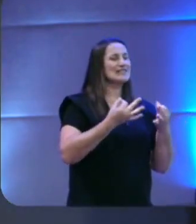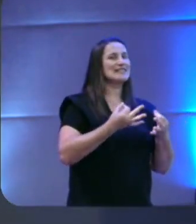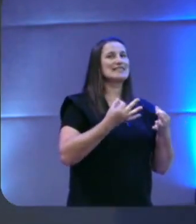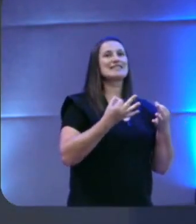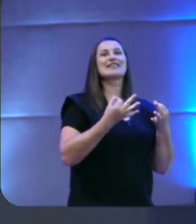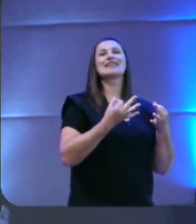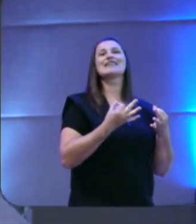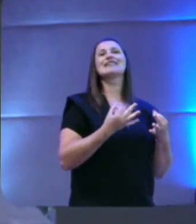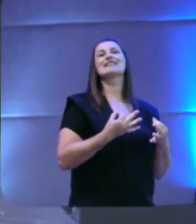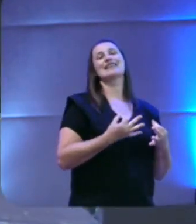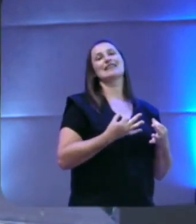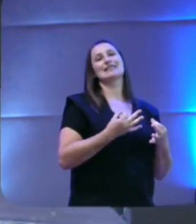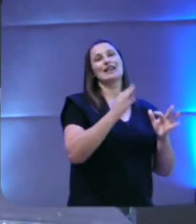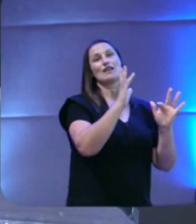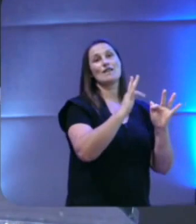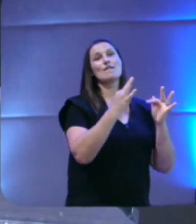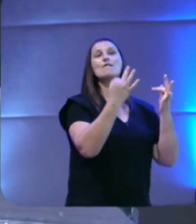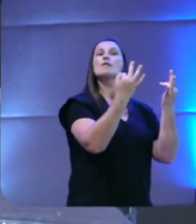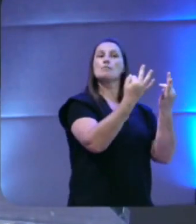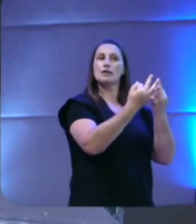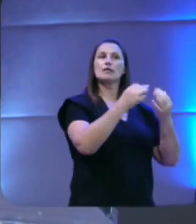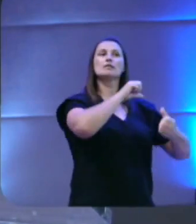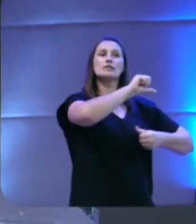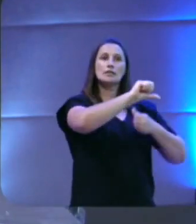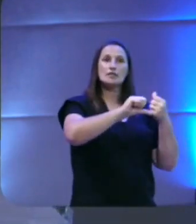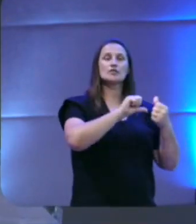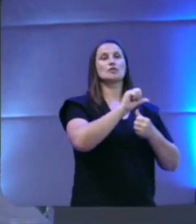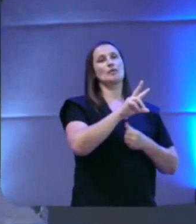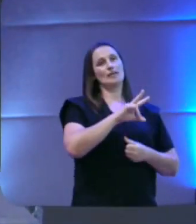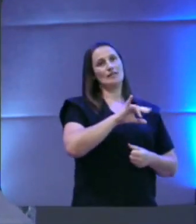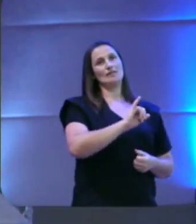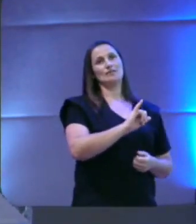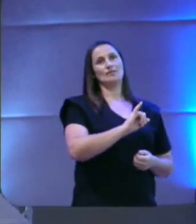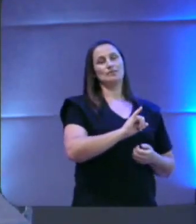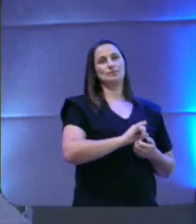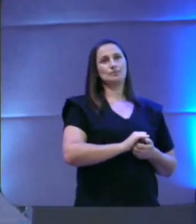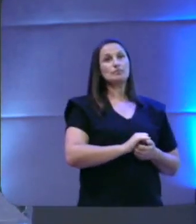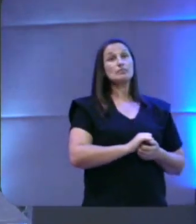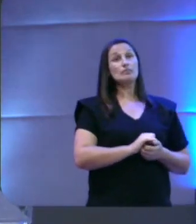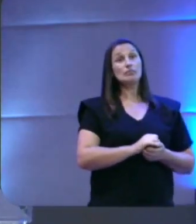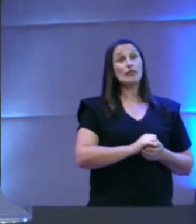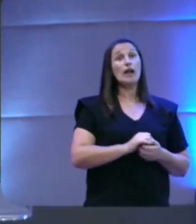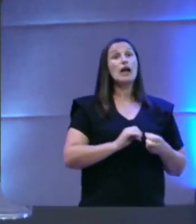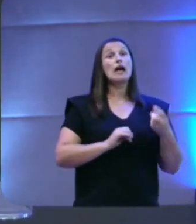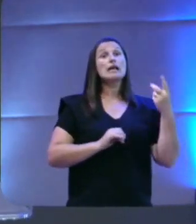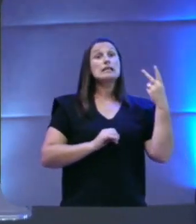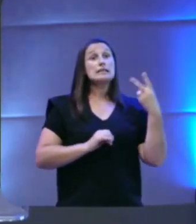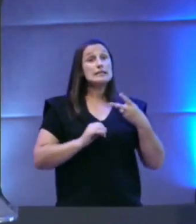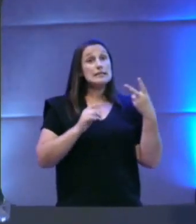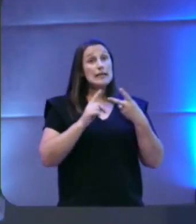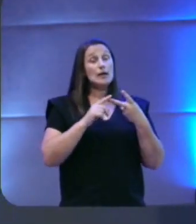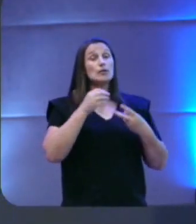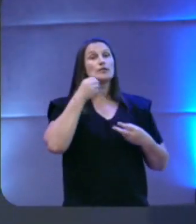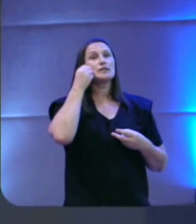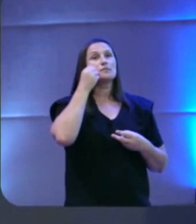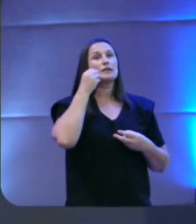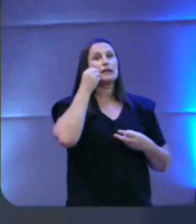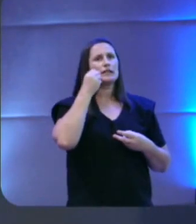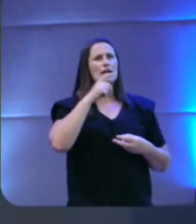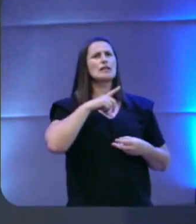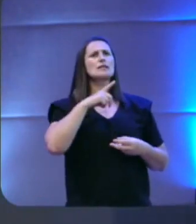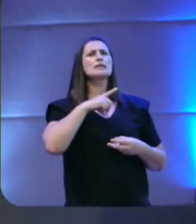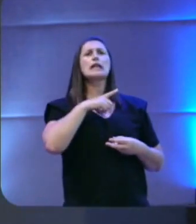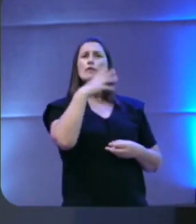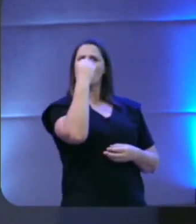vai ser transformada pelo poder da palavra de Deus. Tem uma outra experiência que nos marcou muito, eu acredito que eles tenham até uma foto aqui